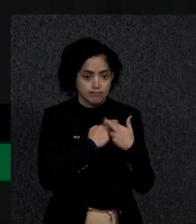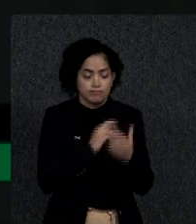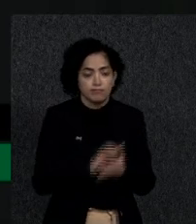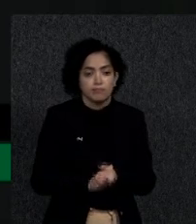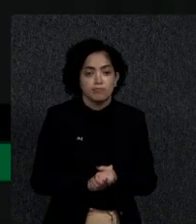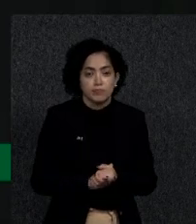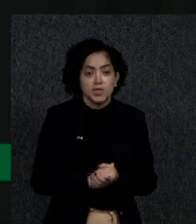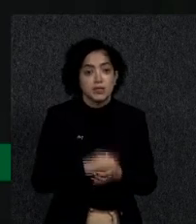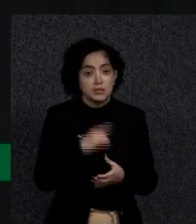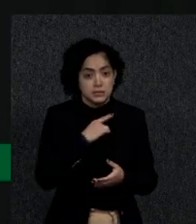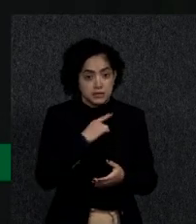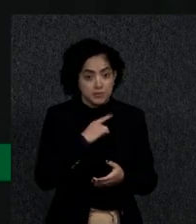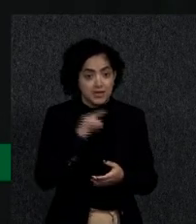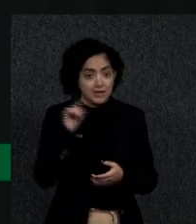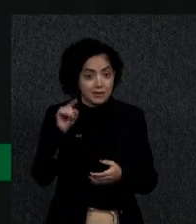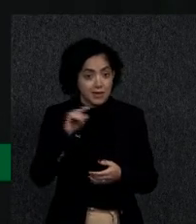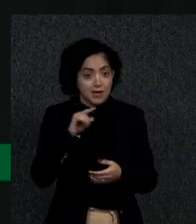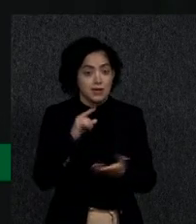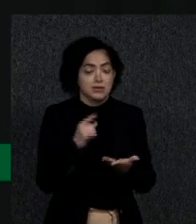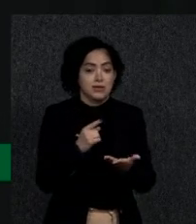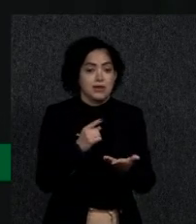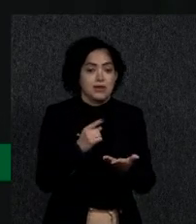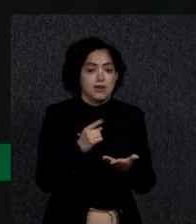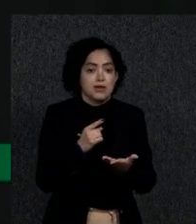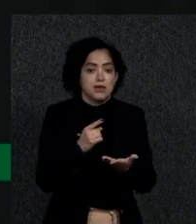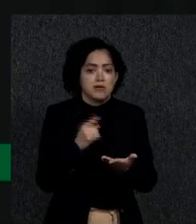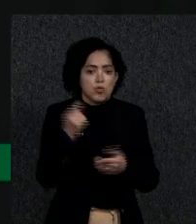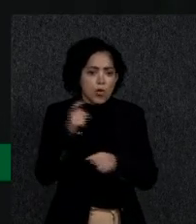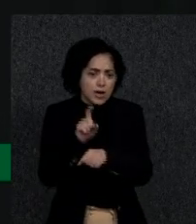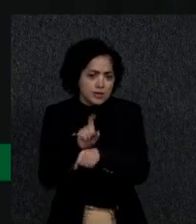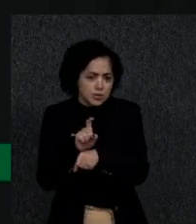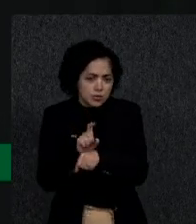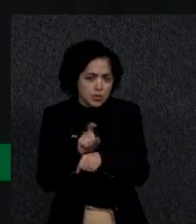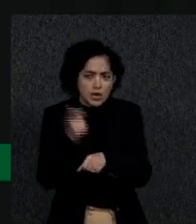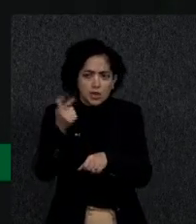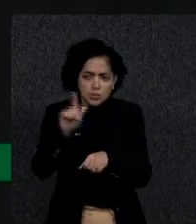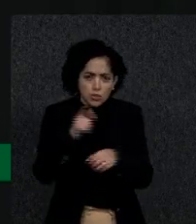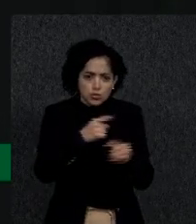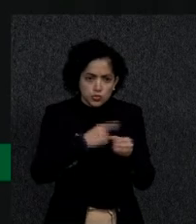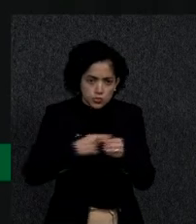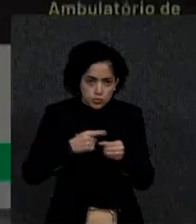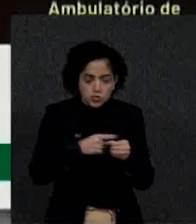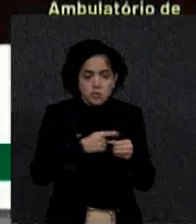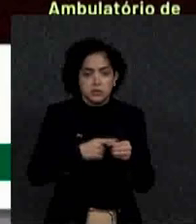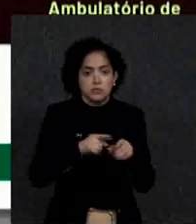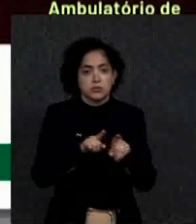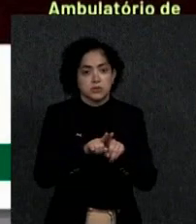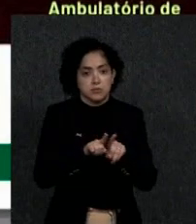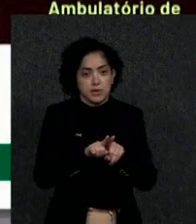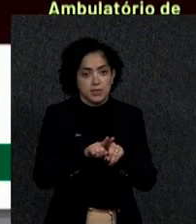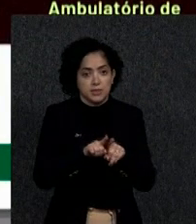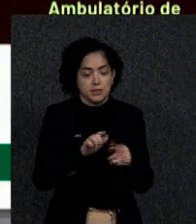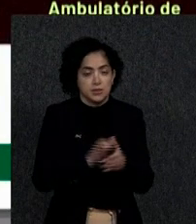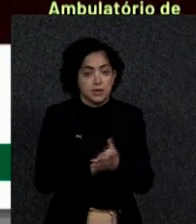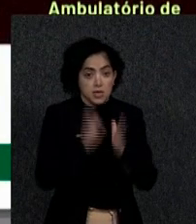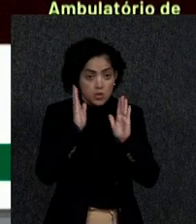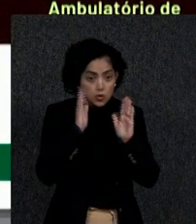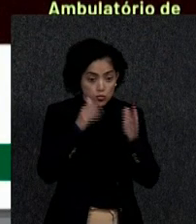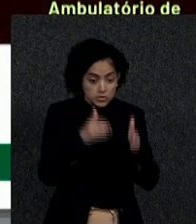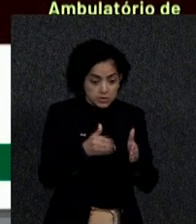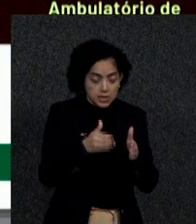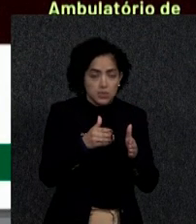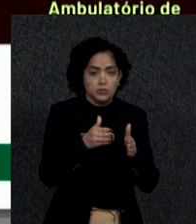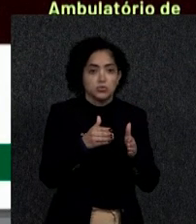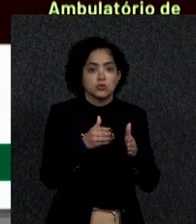mil atendimentos, muitos dos quais não têm na rede pública de saúde, são feitos gratuitamente